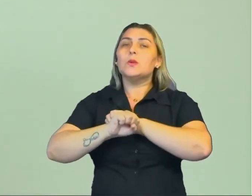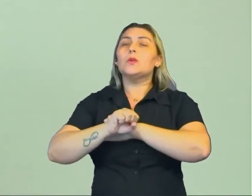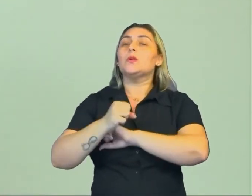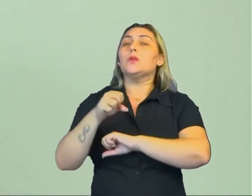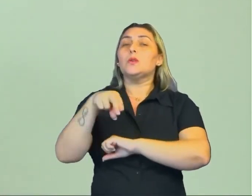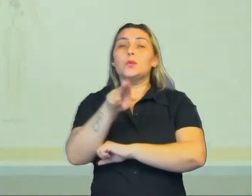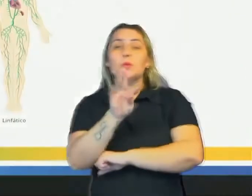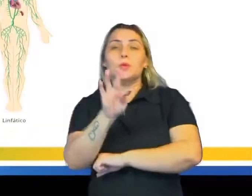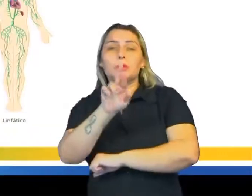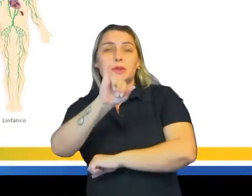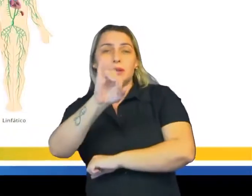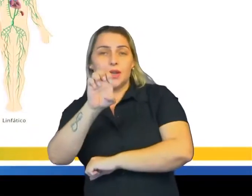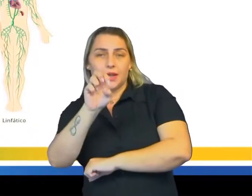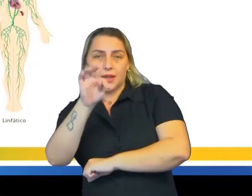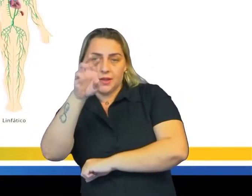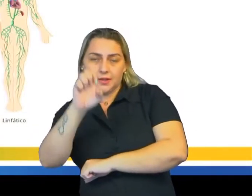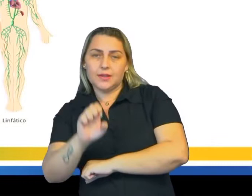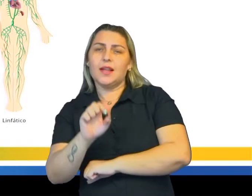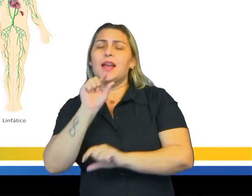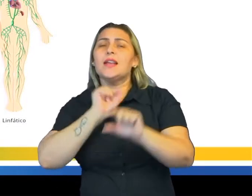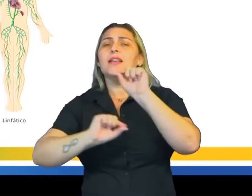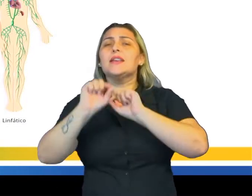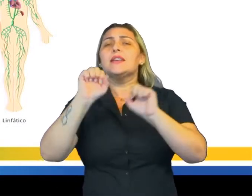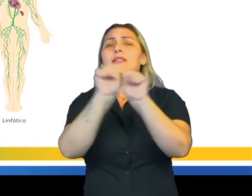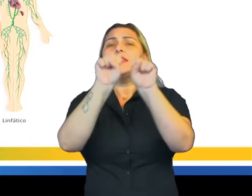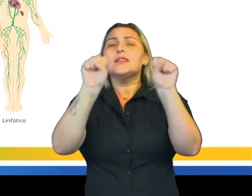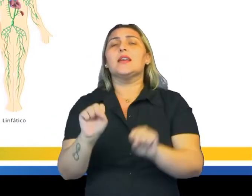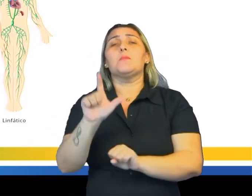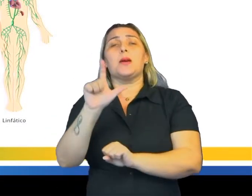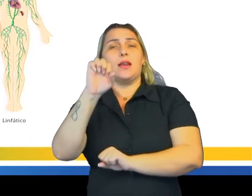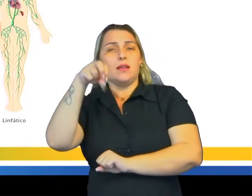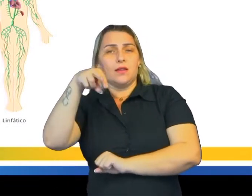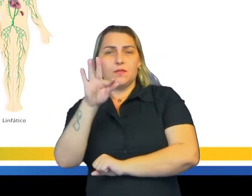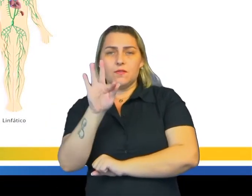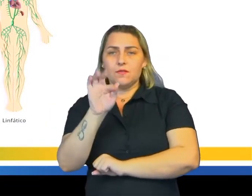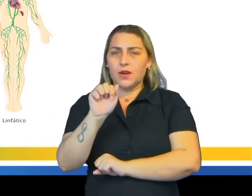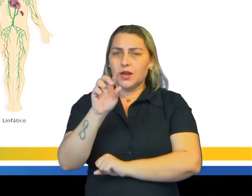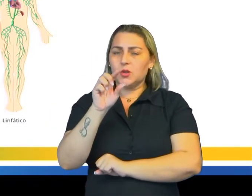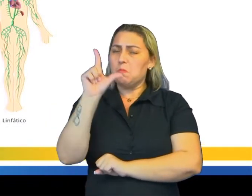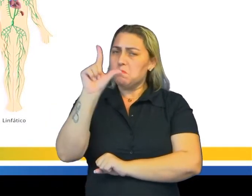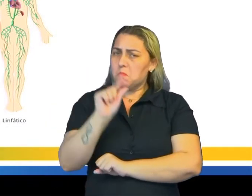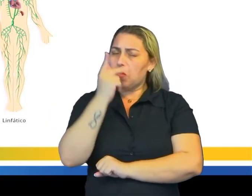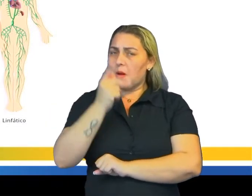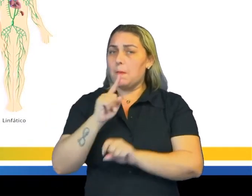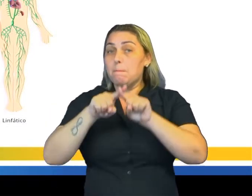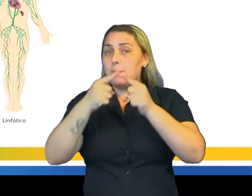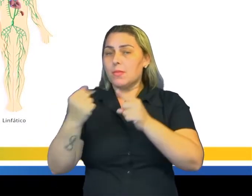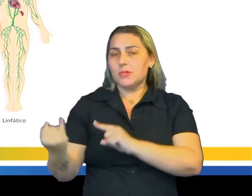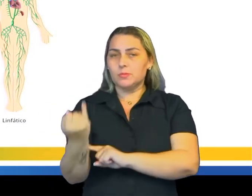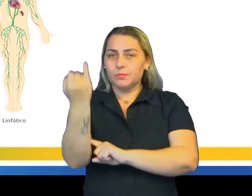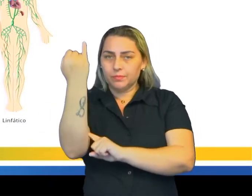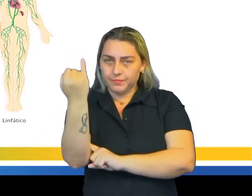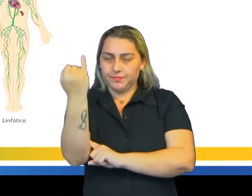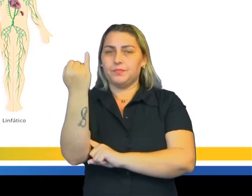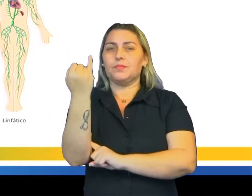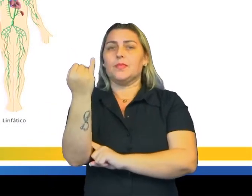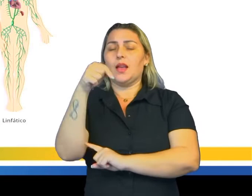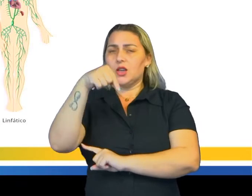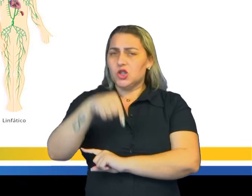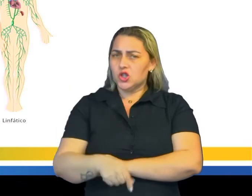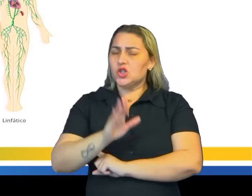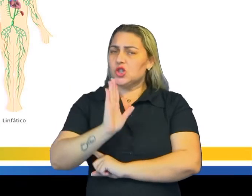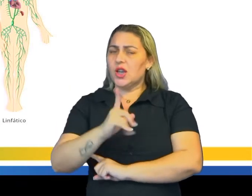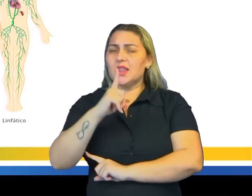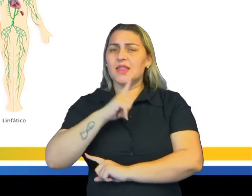nutrientes. Sistema linfático. Sistema linfático ele é pouco visto e pouco falado, mas de muita importância. Alguém aqui